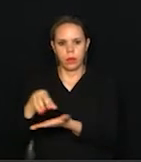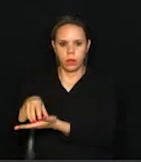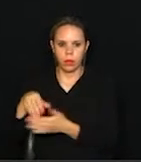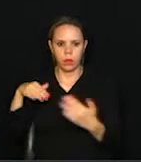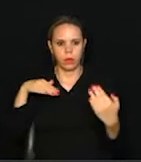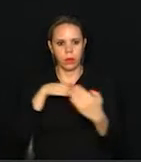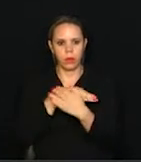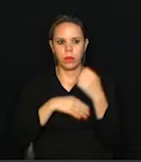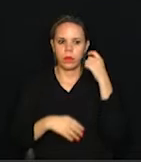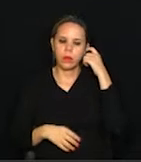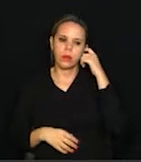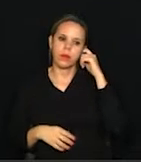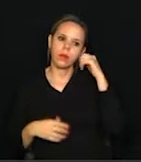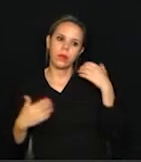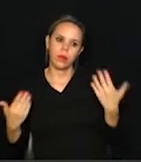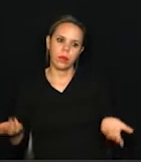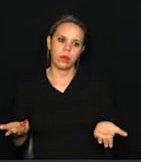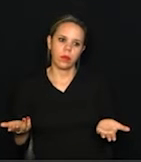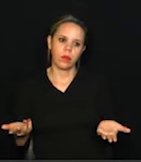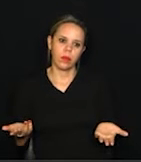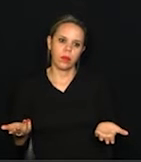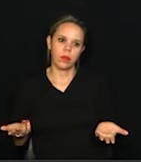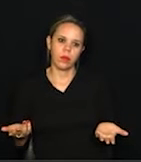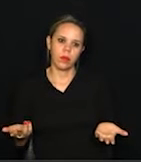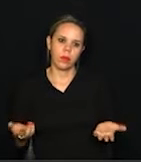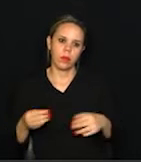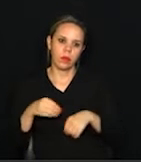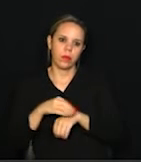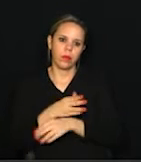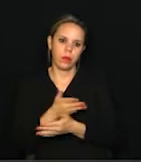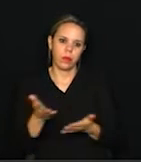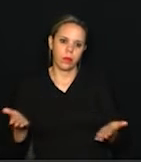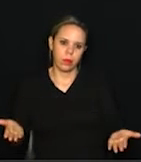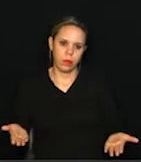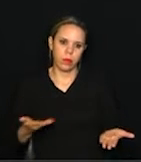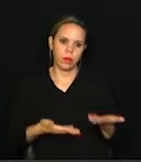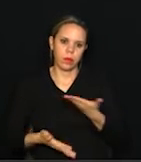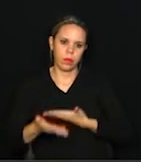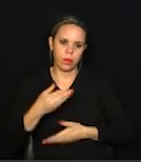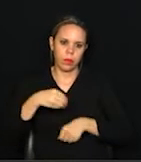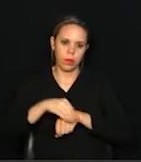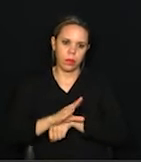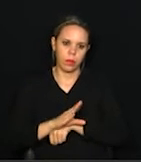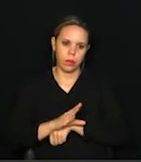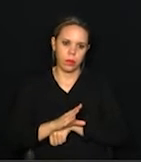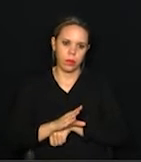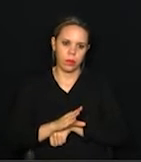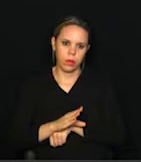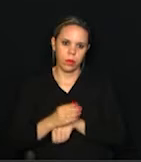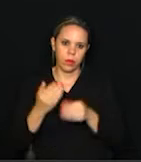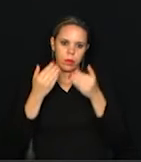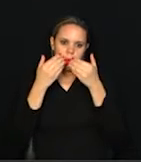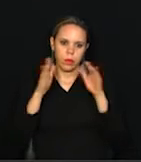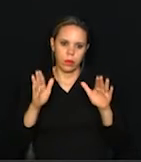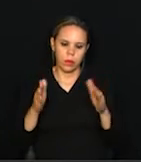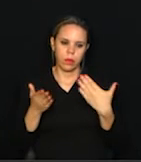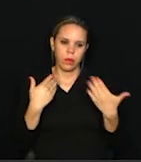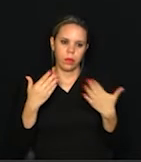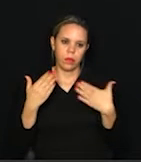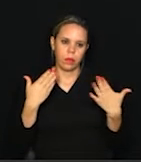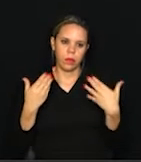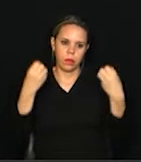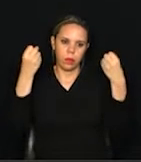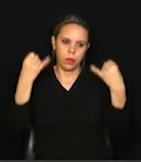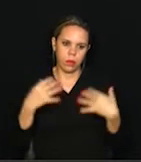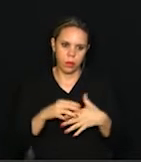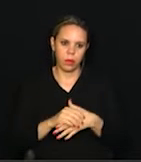trânsito. Então, é esse o quadro que eu venho trazer aos senhores e compartilhar, e estou completamente aberto para qualquer